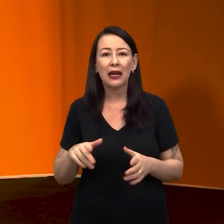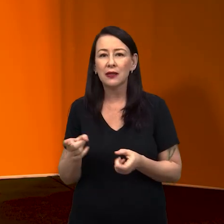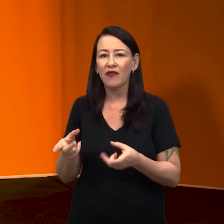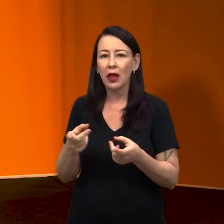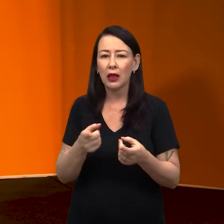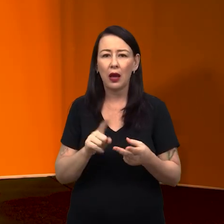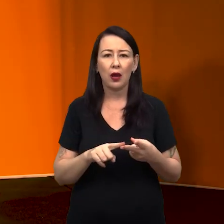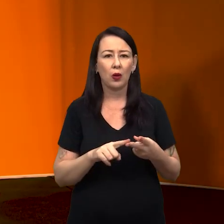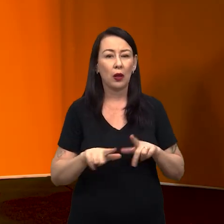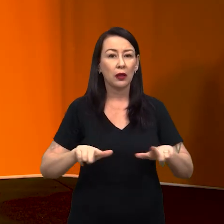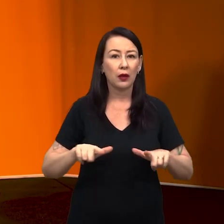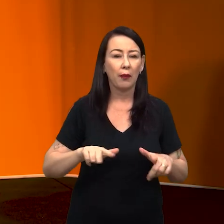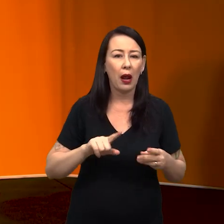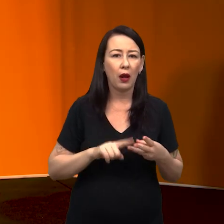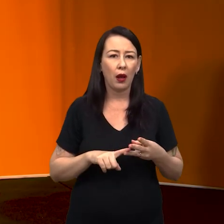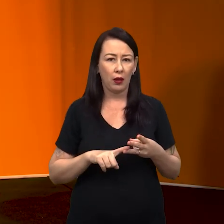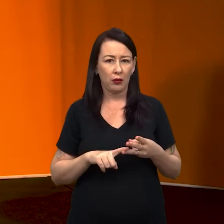trabalhando. Então,